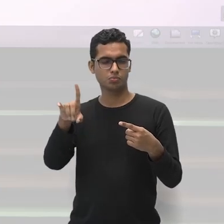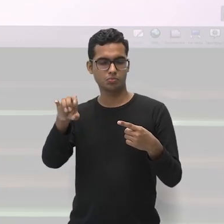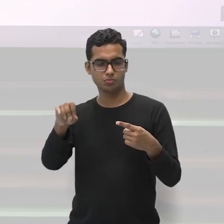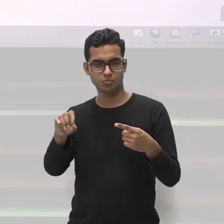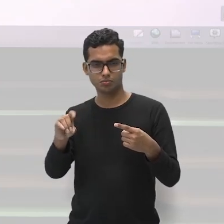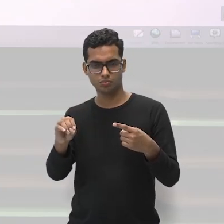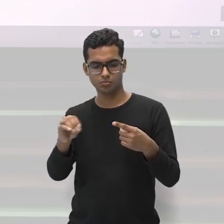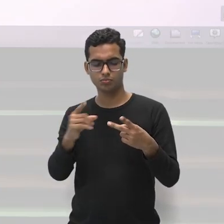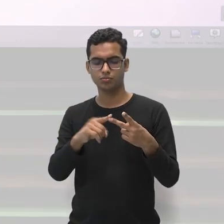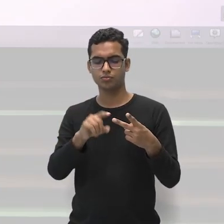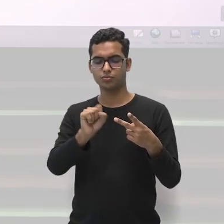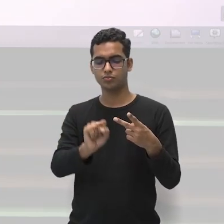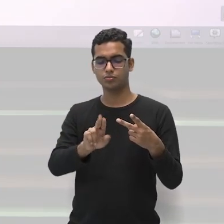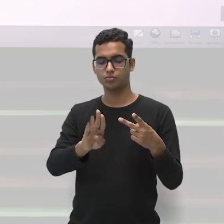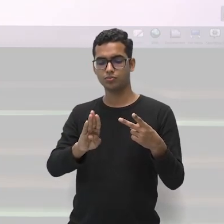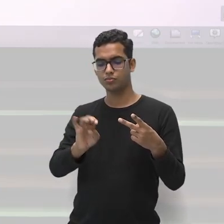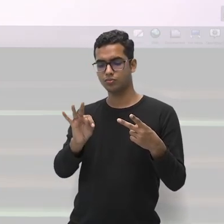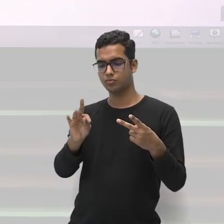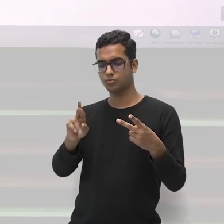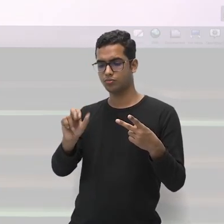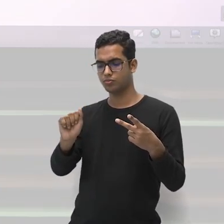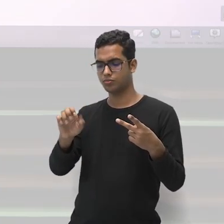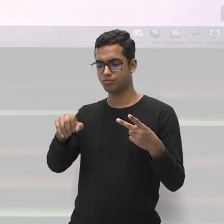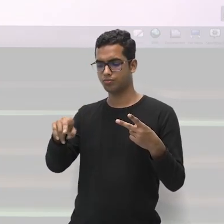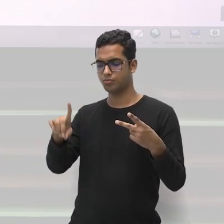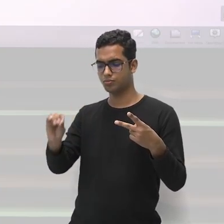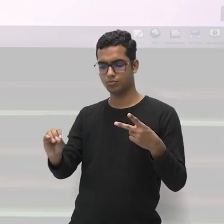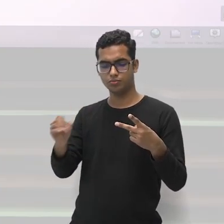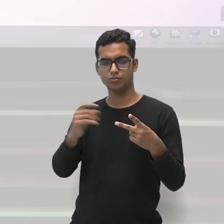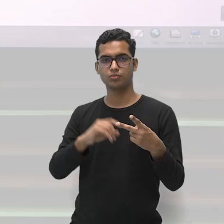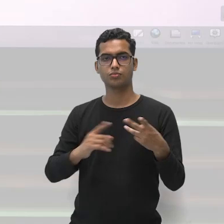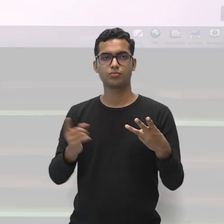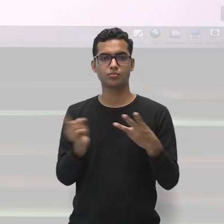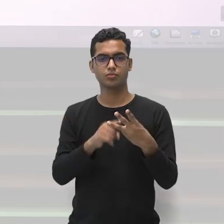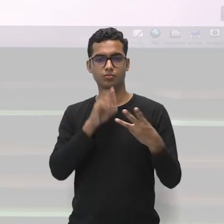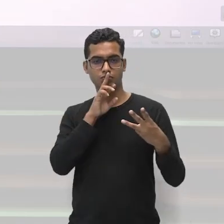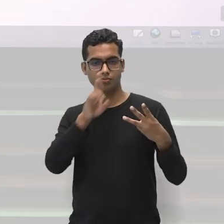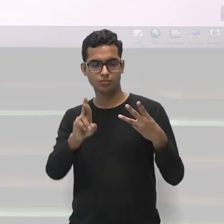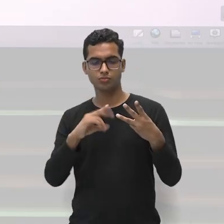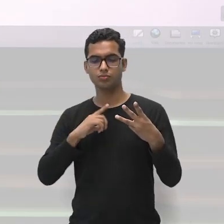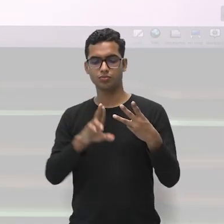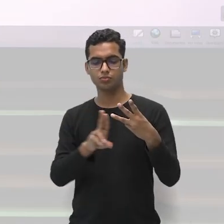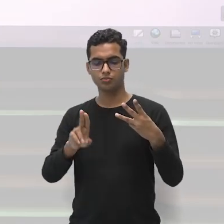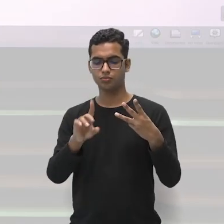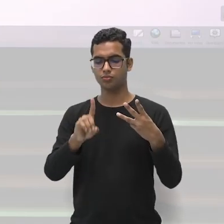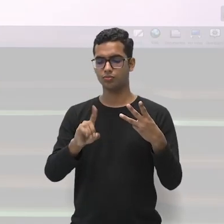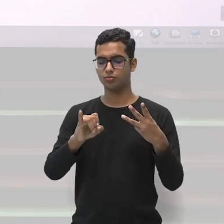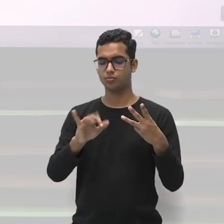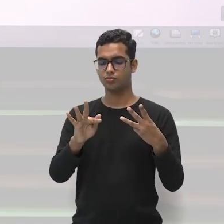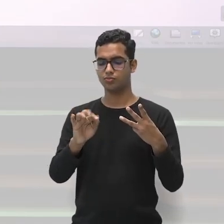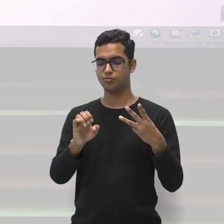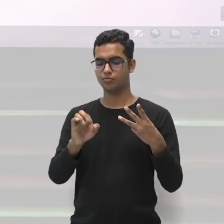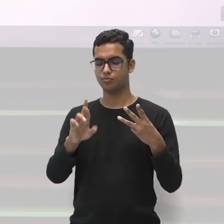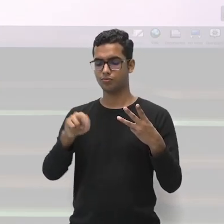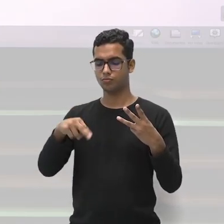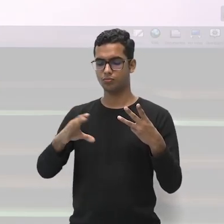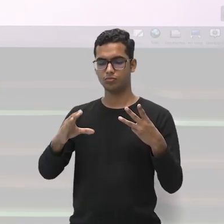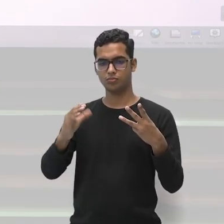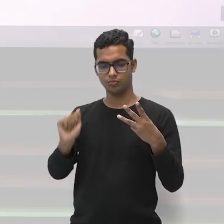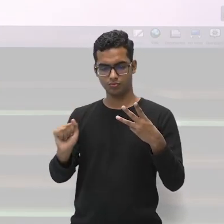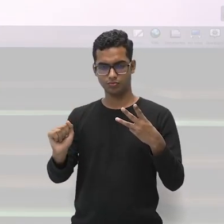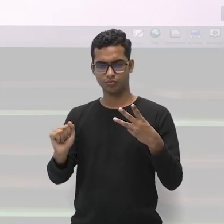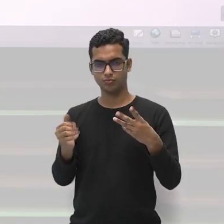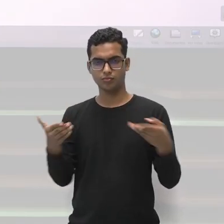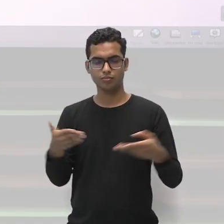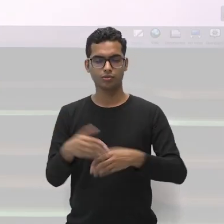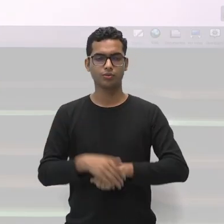E o resultado da operação, que é chamado de diferença dos números. Na multiplicação,